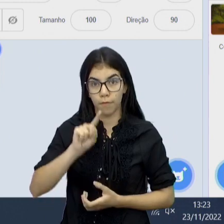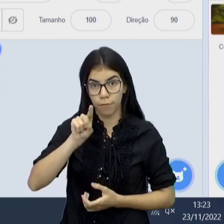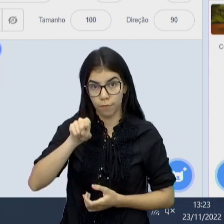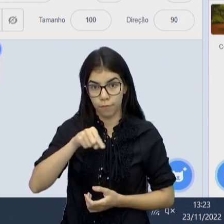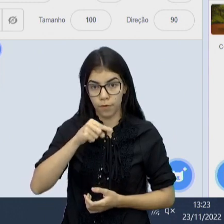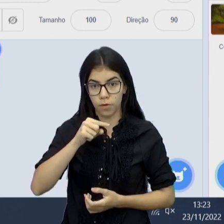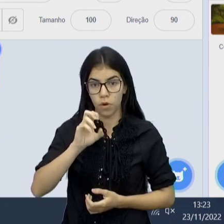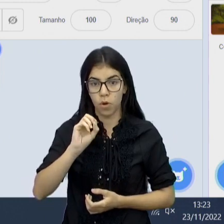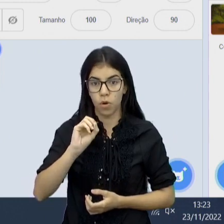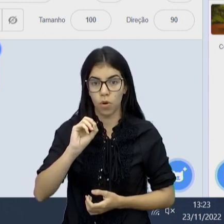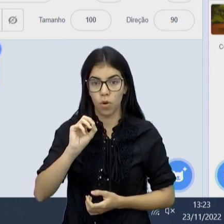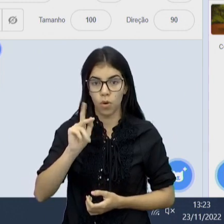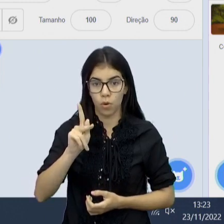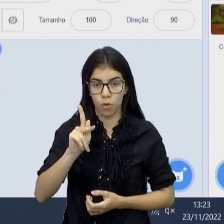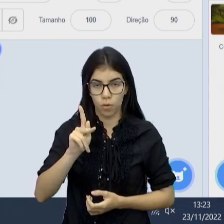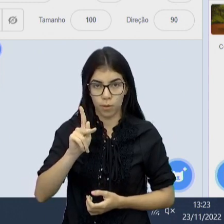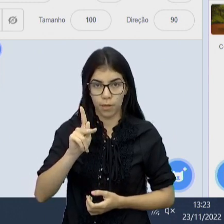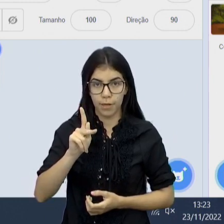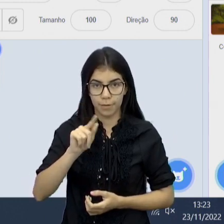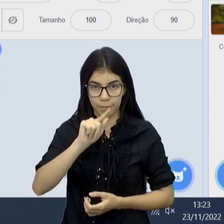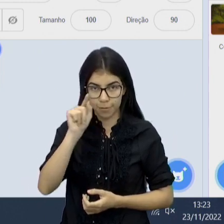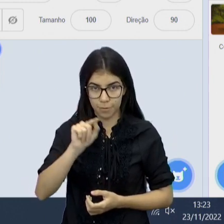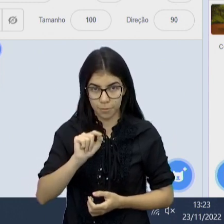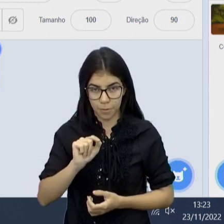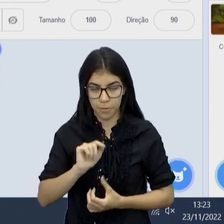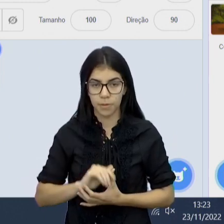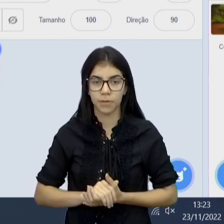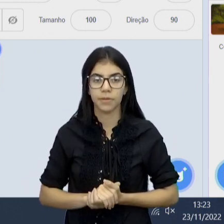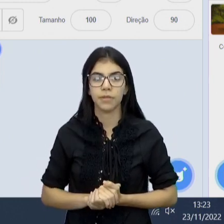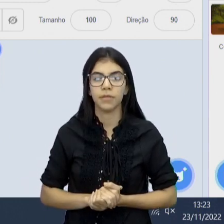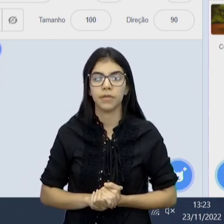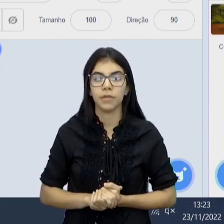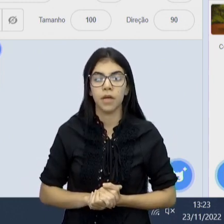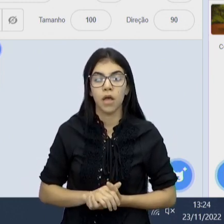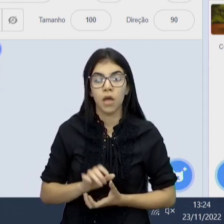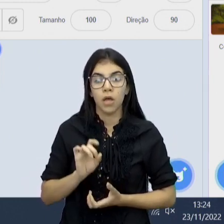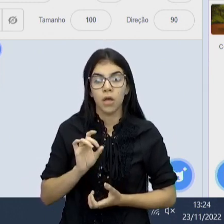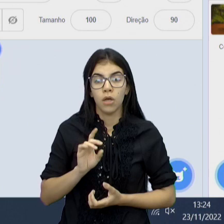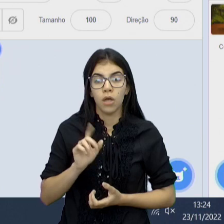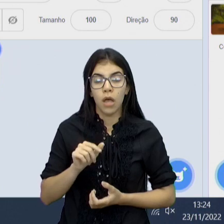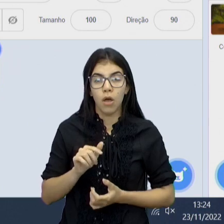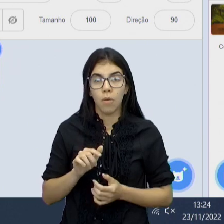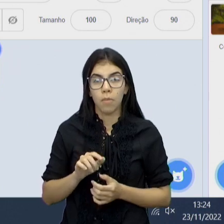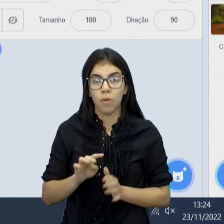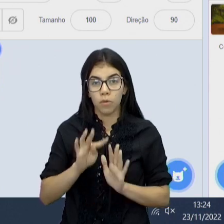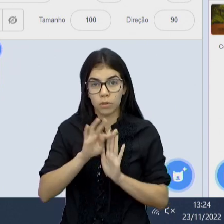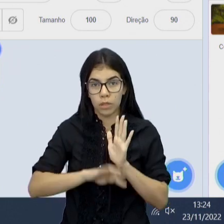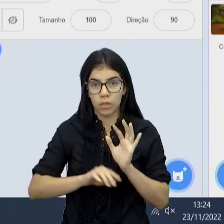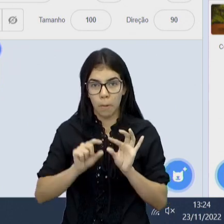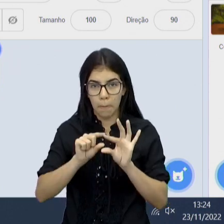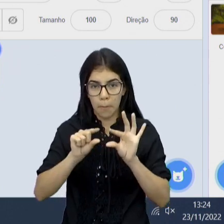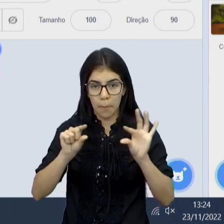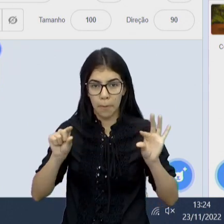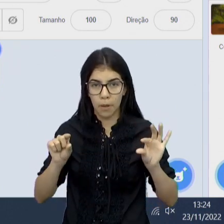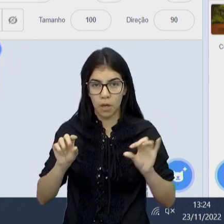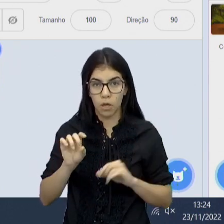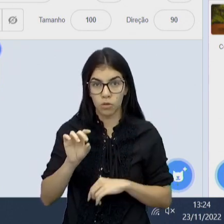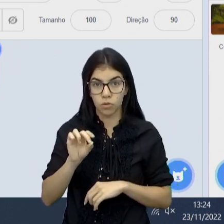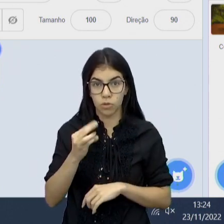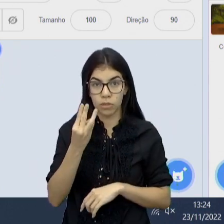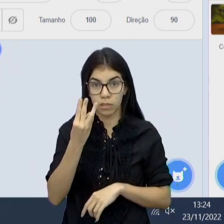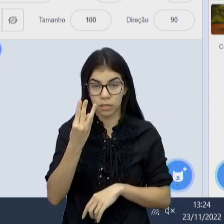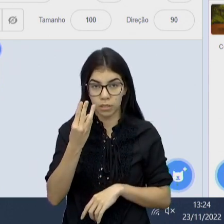vírgula, ok. Ok. Interrogação. Ok, interrogação. Sim. Só que esse, como o texto é grande, eu vou falar para você por 3 segundos